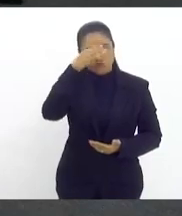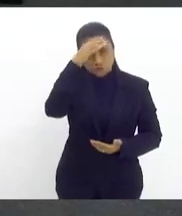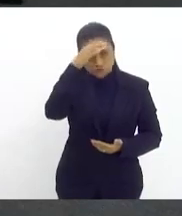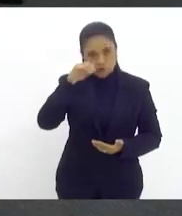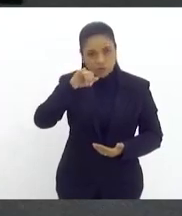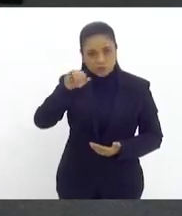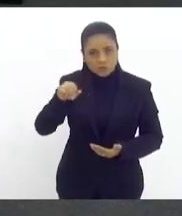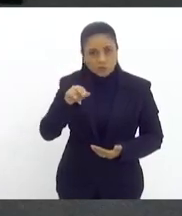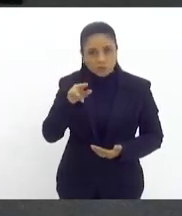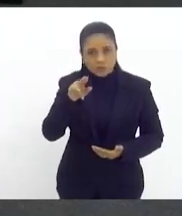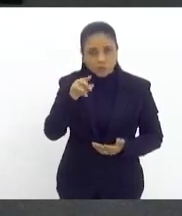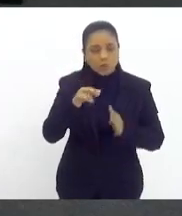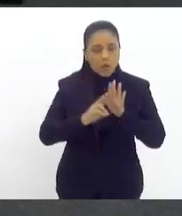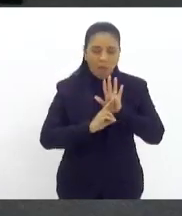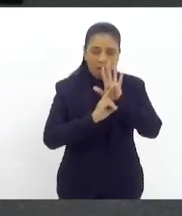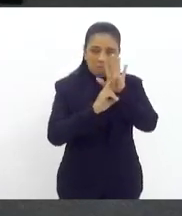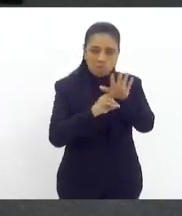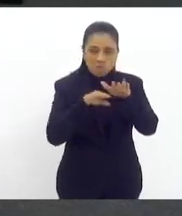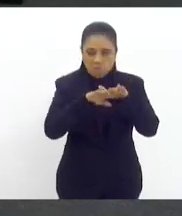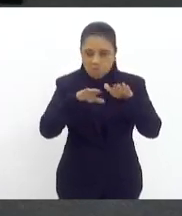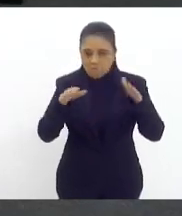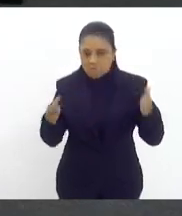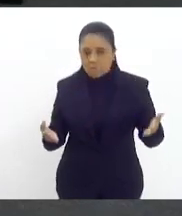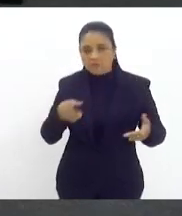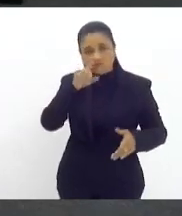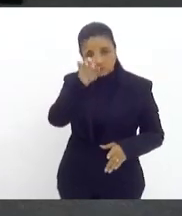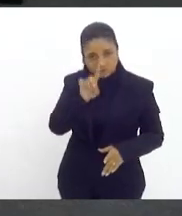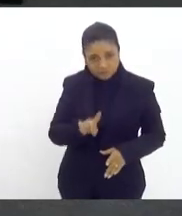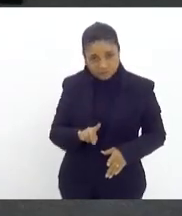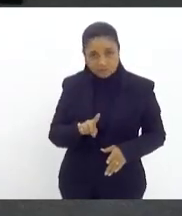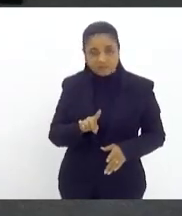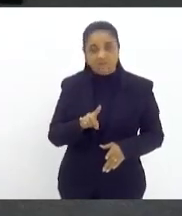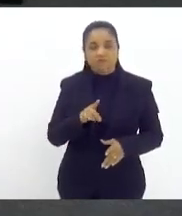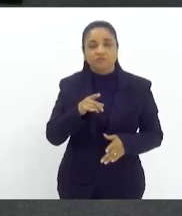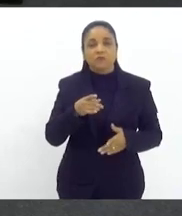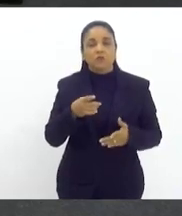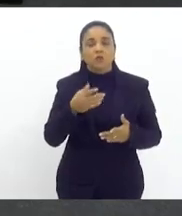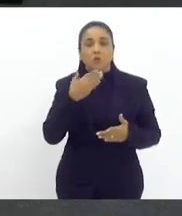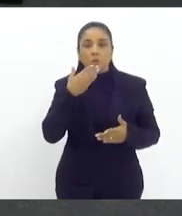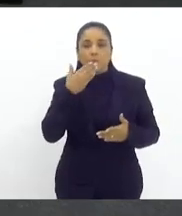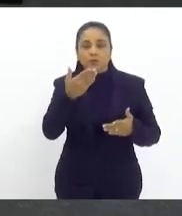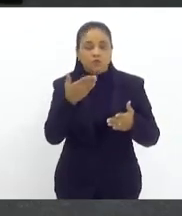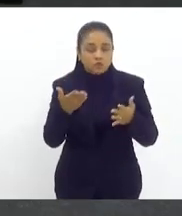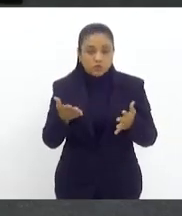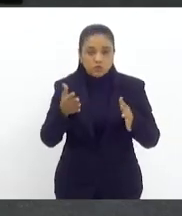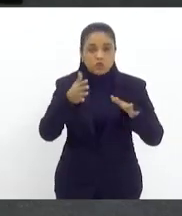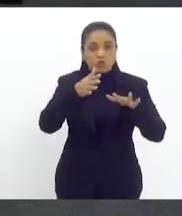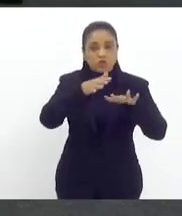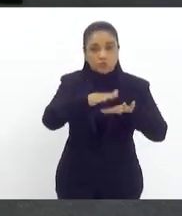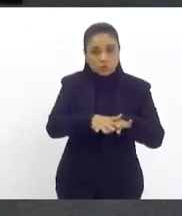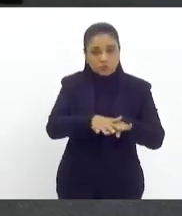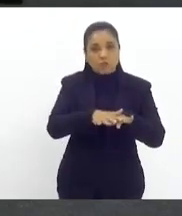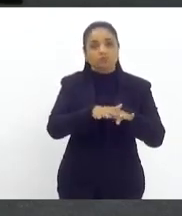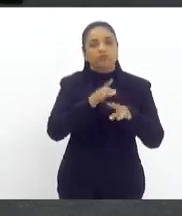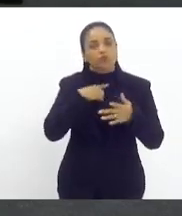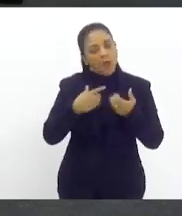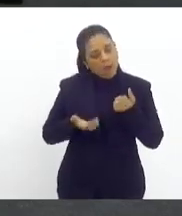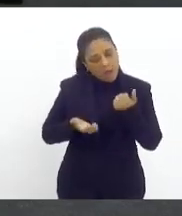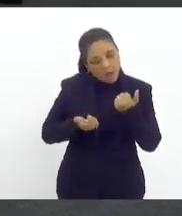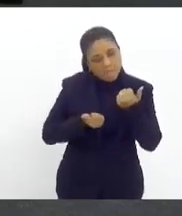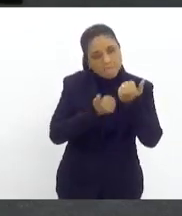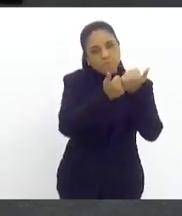representam brilhantemente na mesa diretora, esse pedido de inclusão que já tem o apoio do presidente